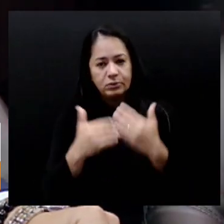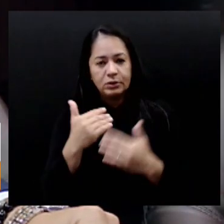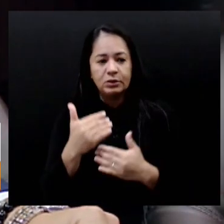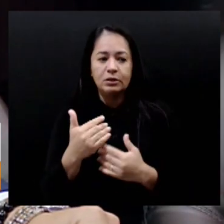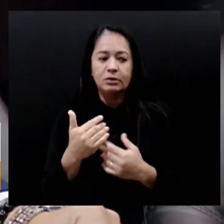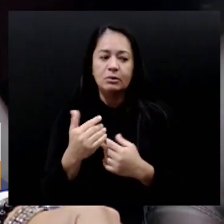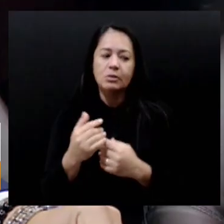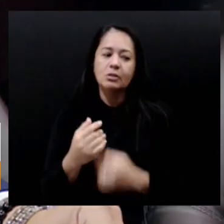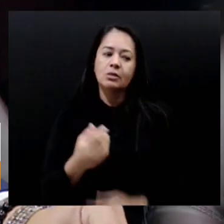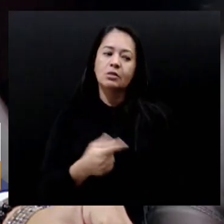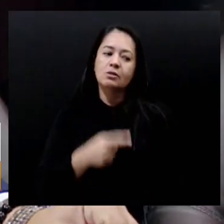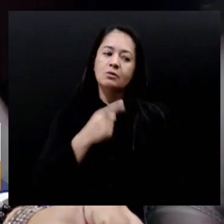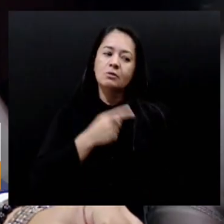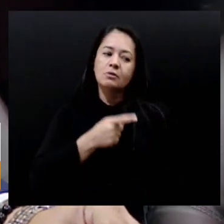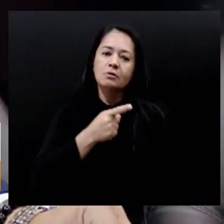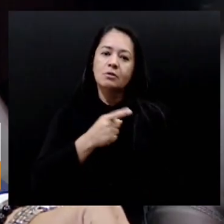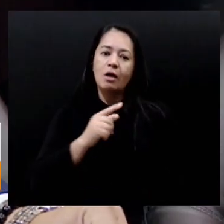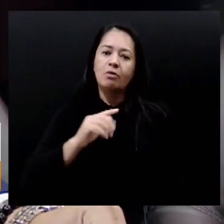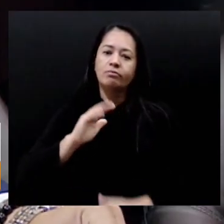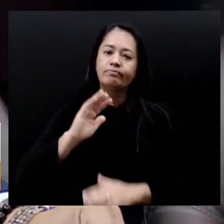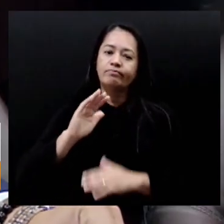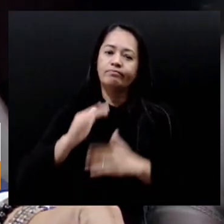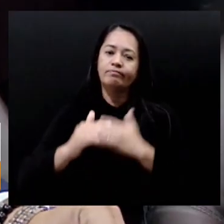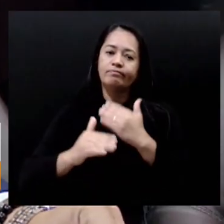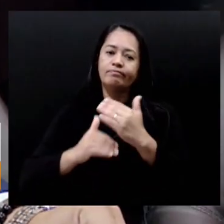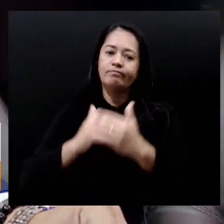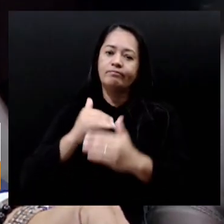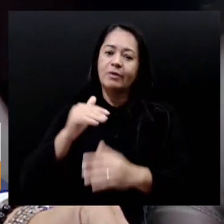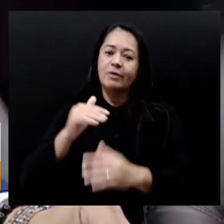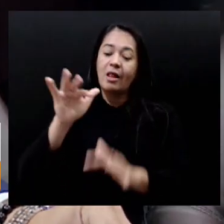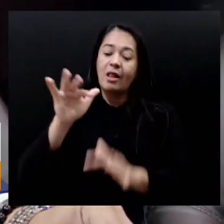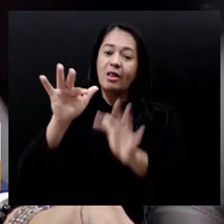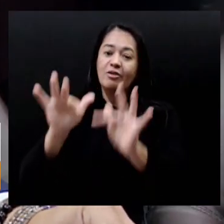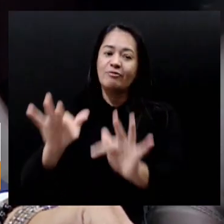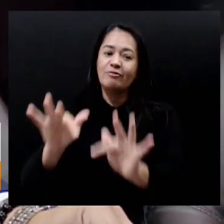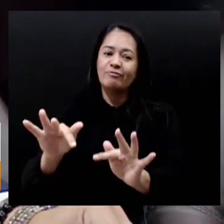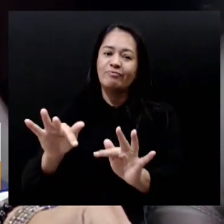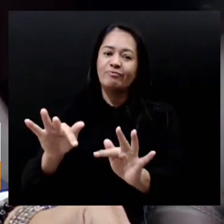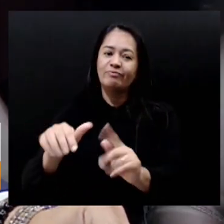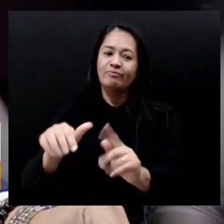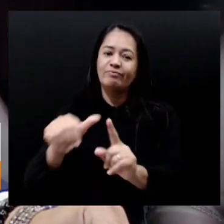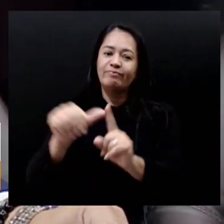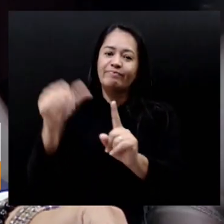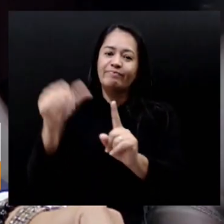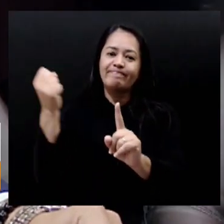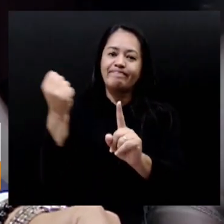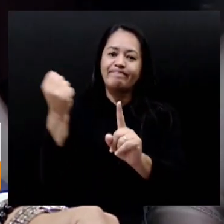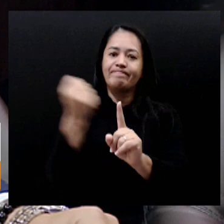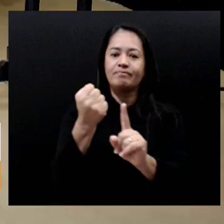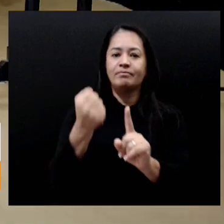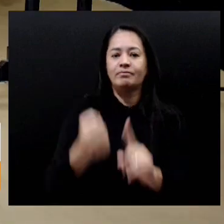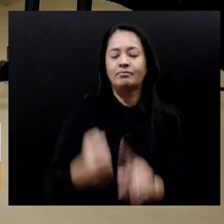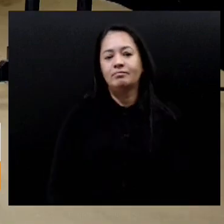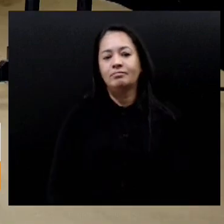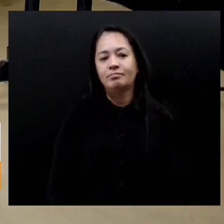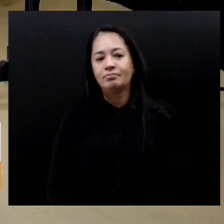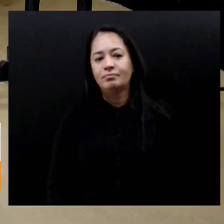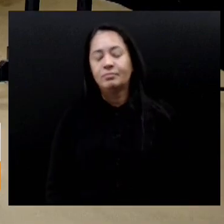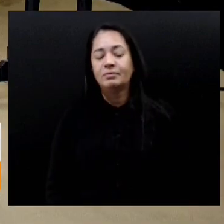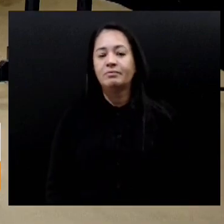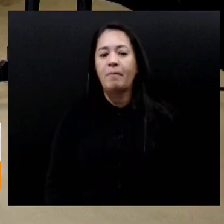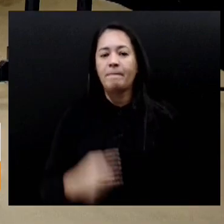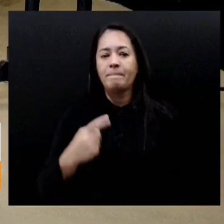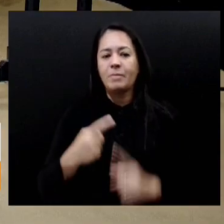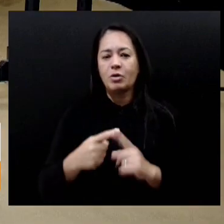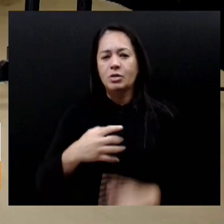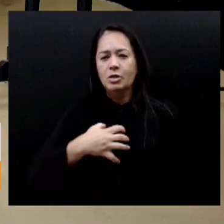vai terminar, vai desembainhar lá no final no feminicídio. É uma raiva que ela vai se acumulando,